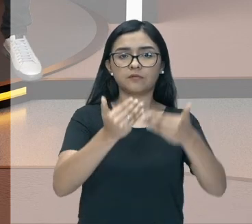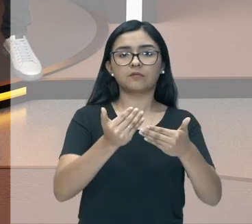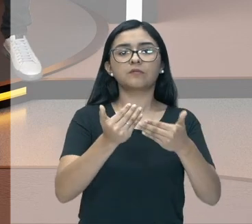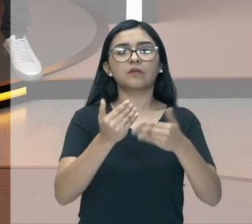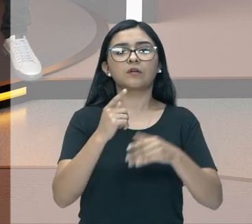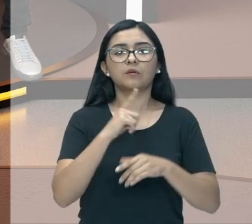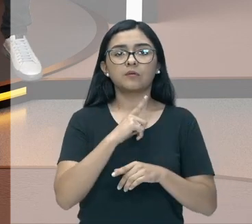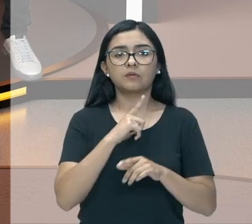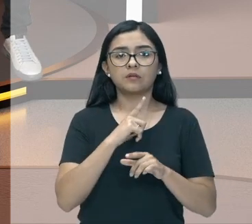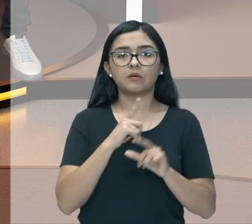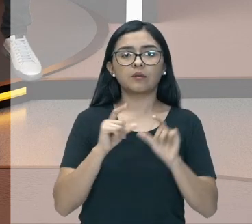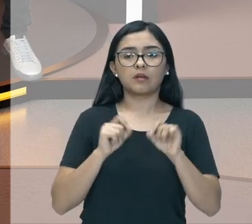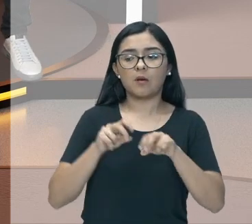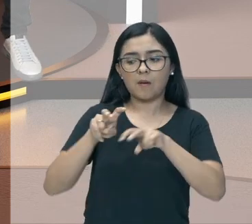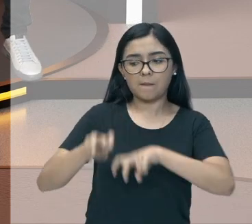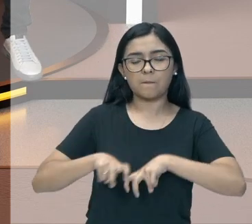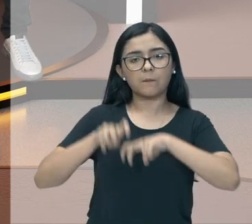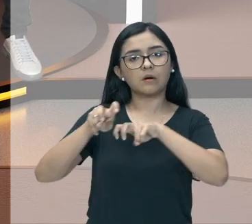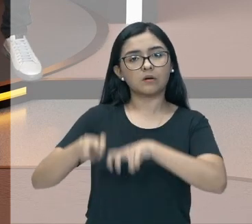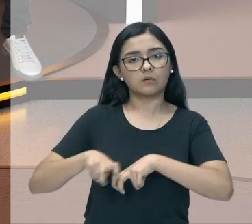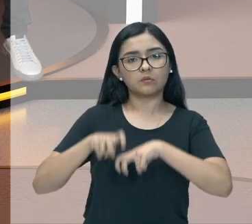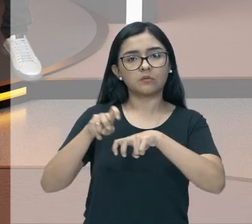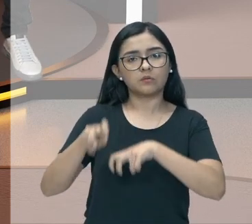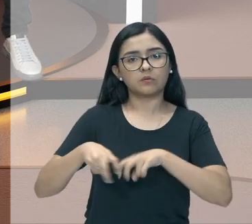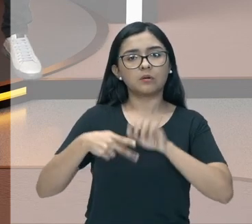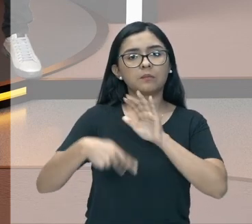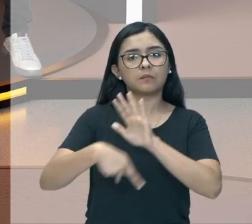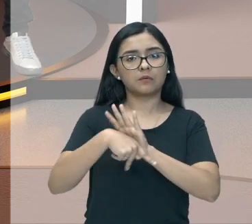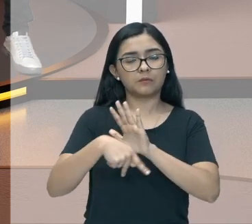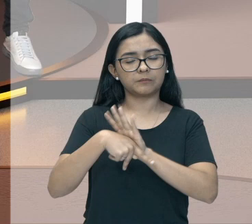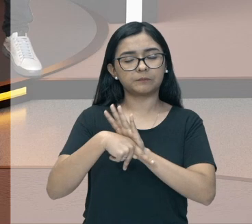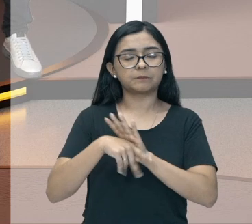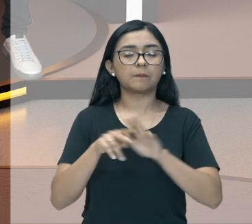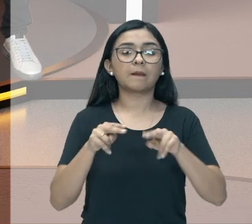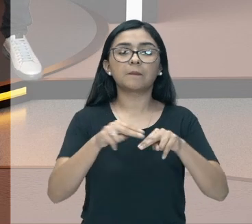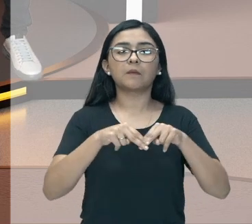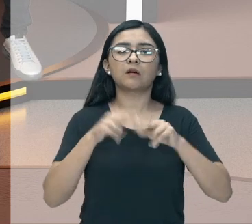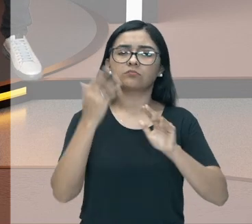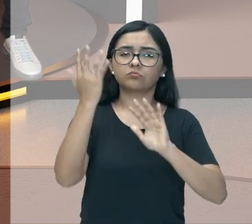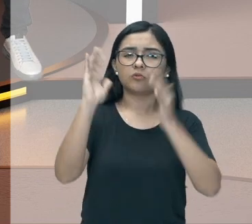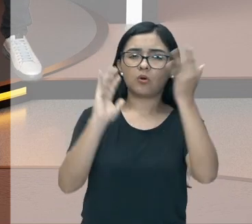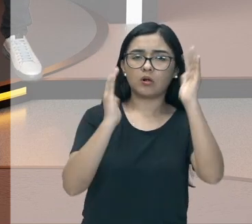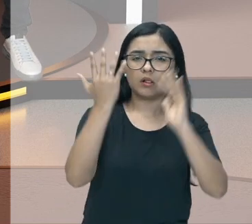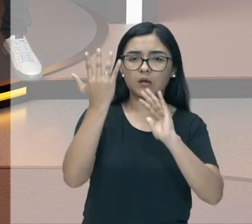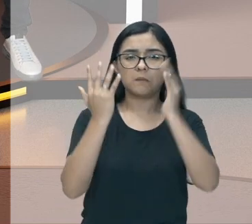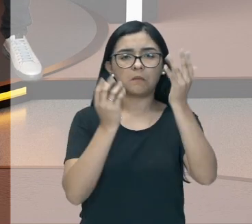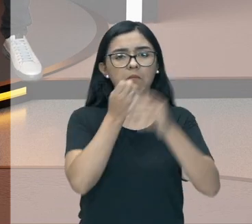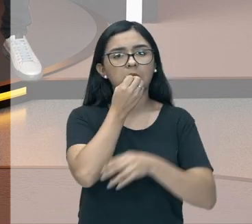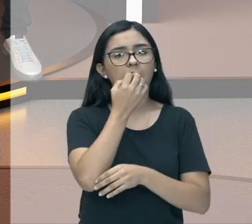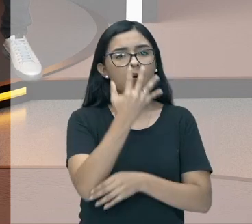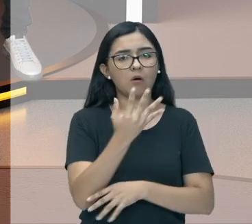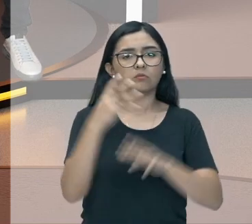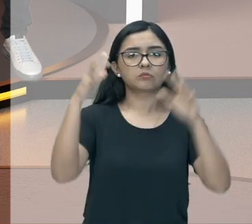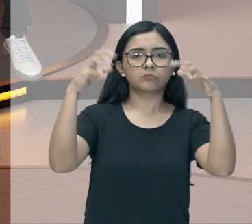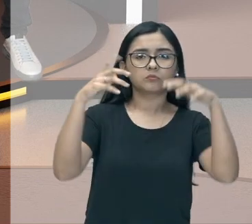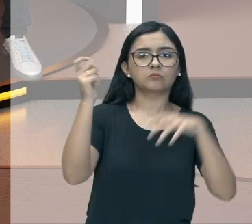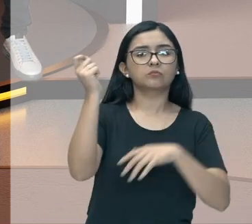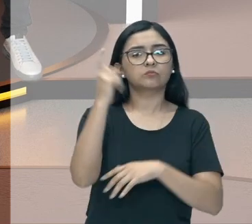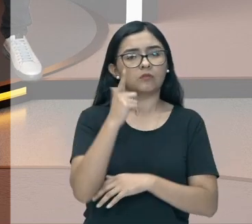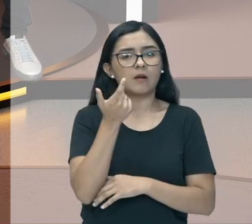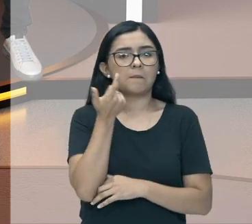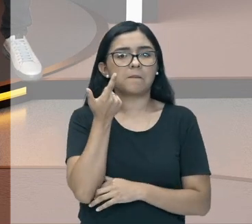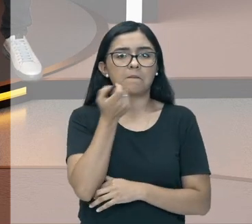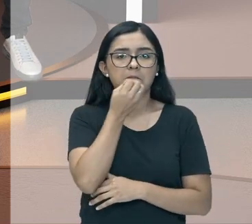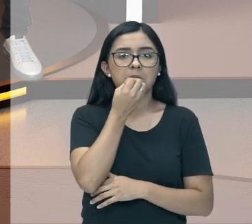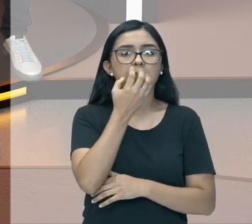agricultura chamada de plantation, né, que, por ter um clima subtropical, era favorável aí para